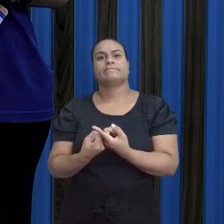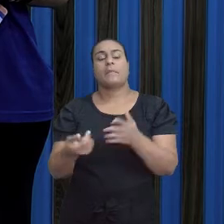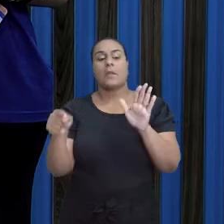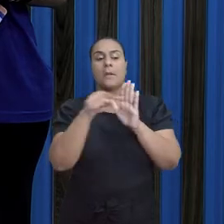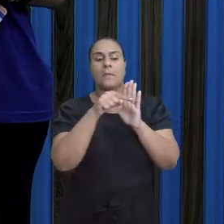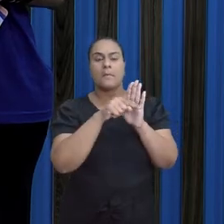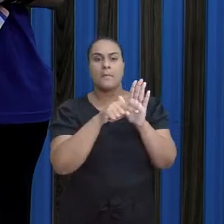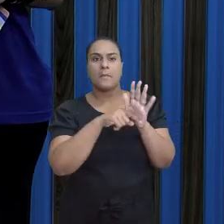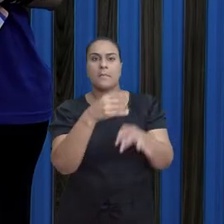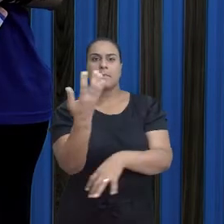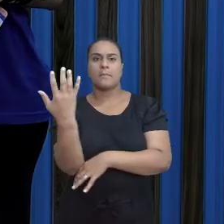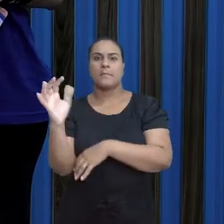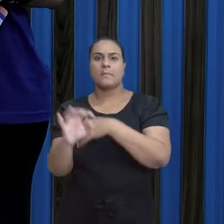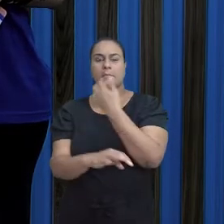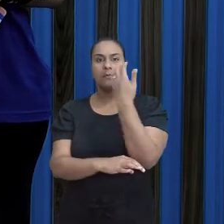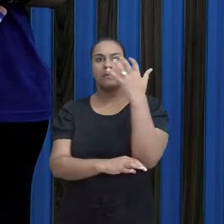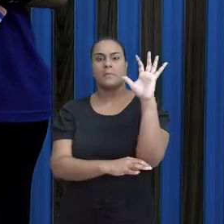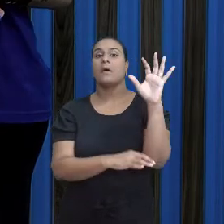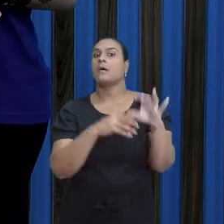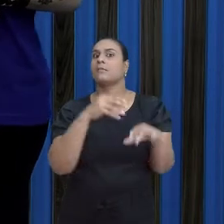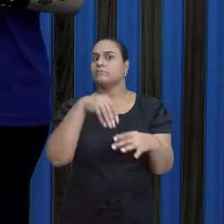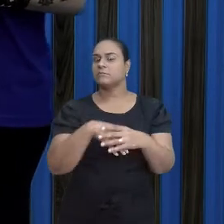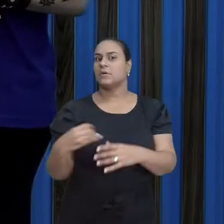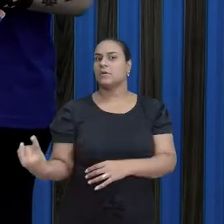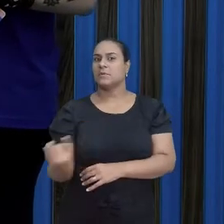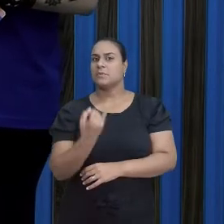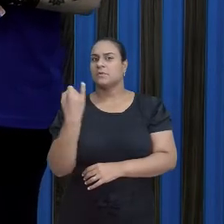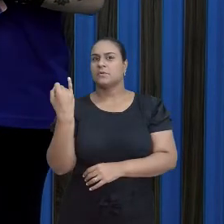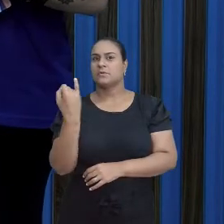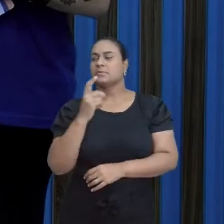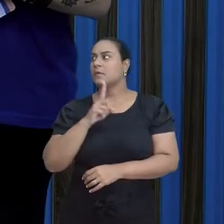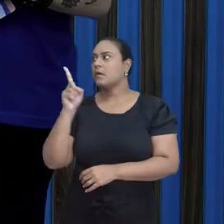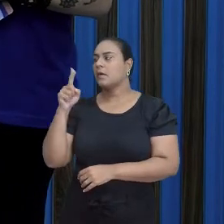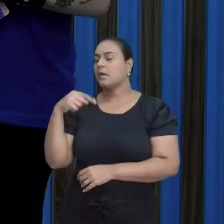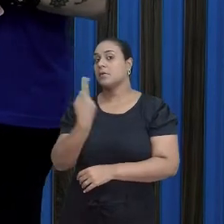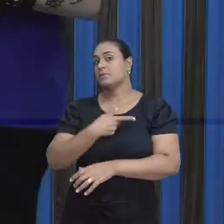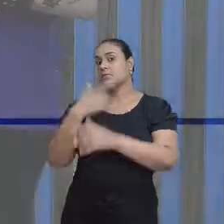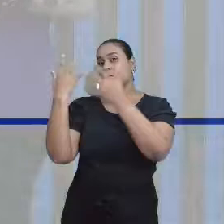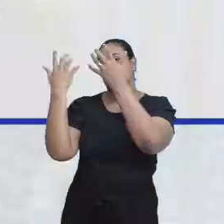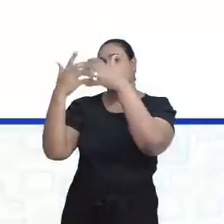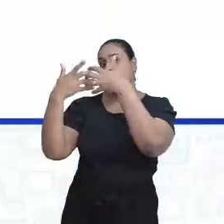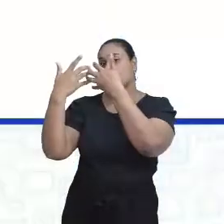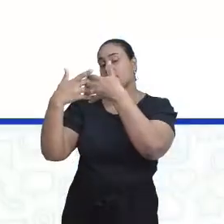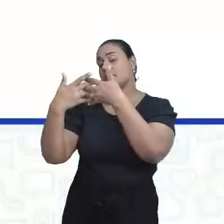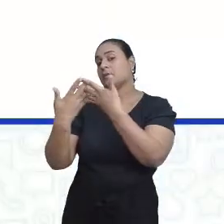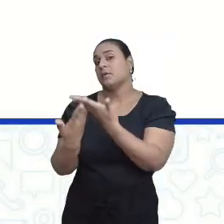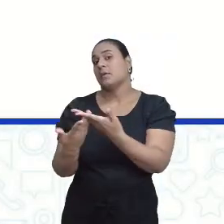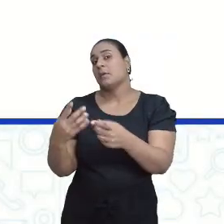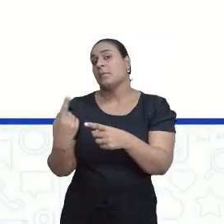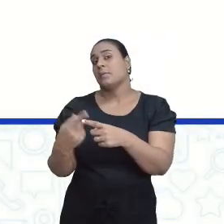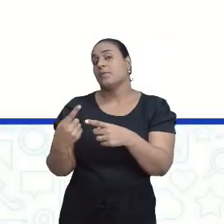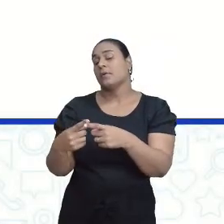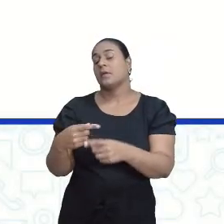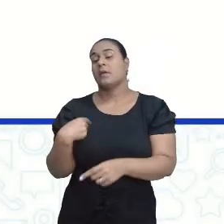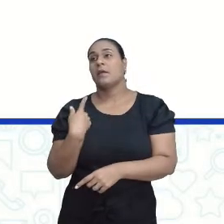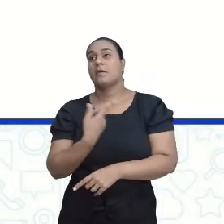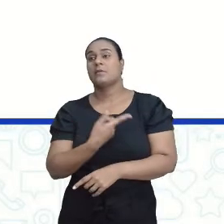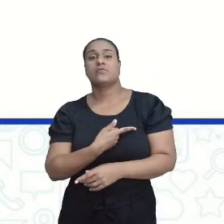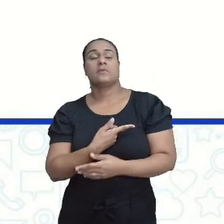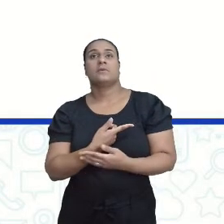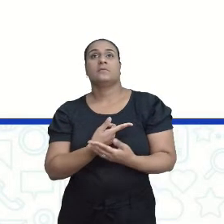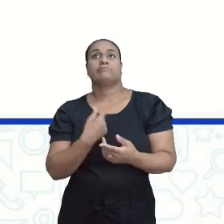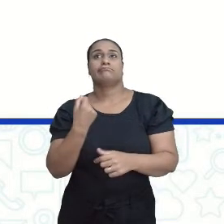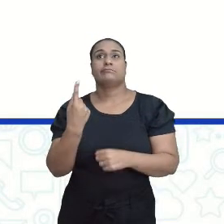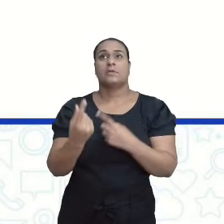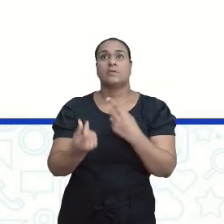ambiente, sobre questões ambientais. E aí aqui a gente pode refletir essa questão, né? Porque muitas vezes